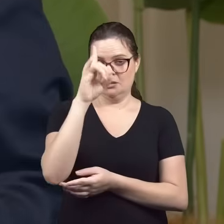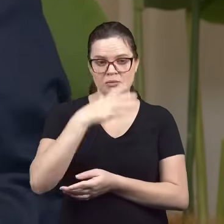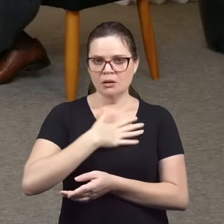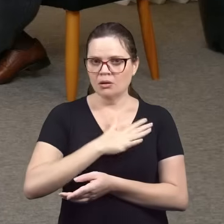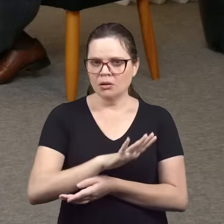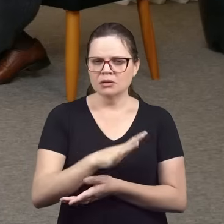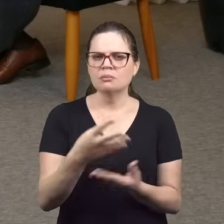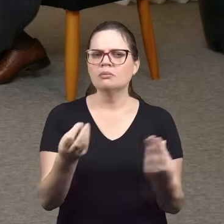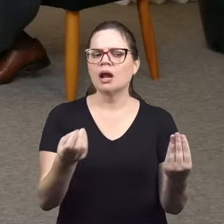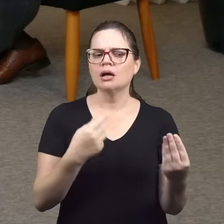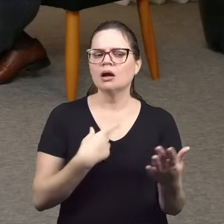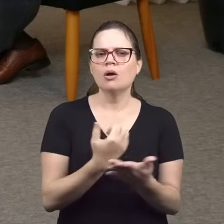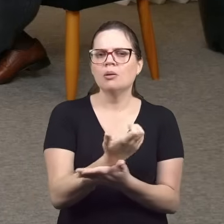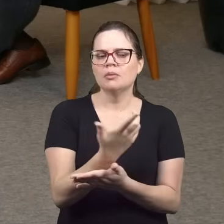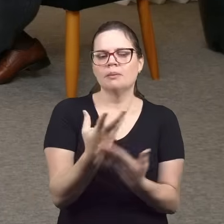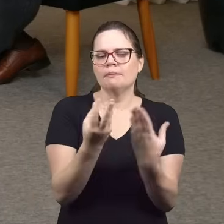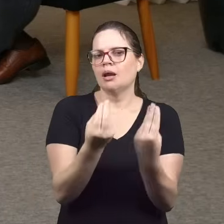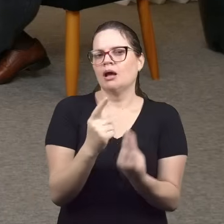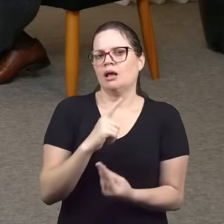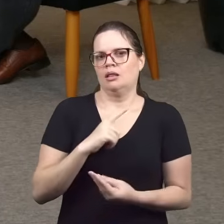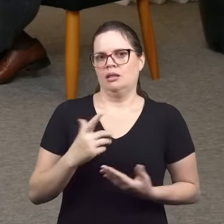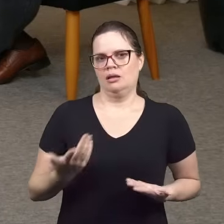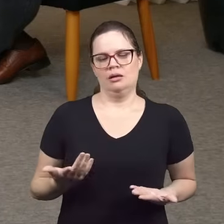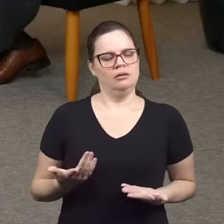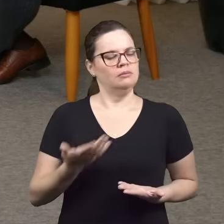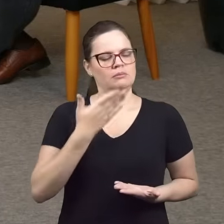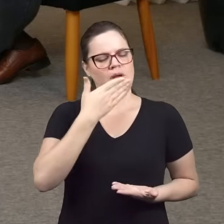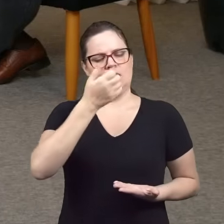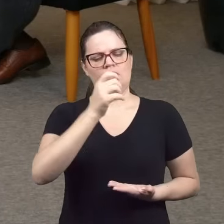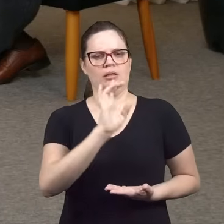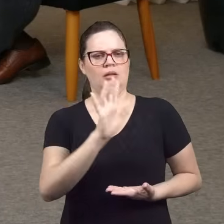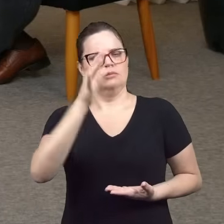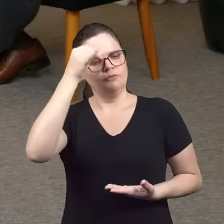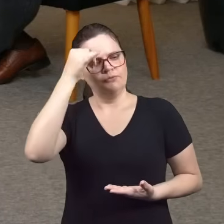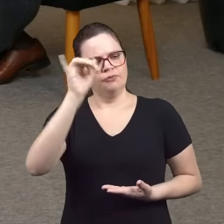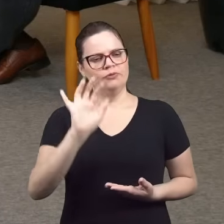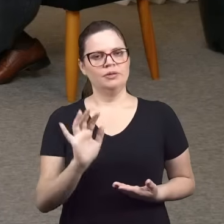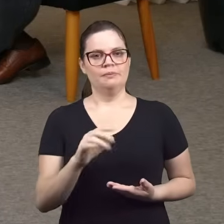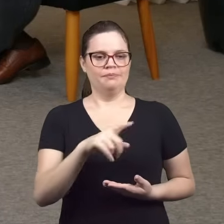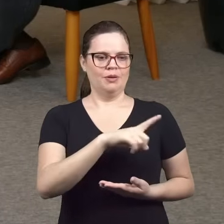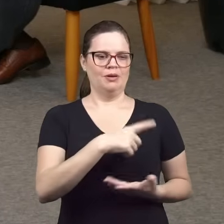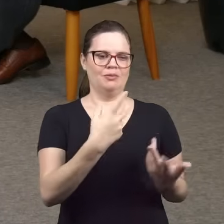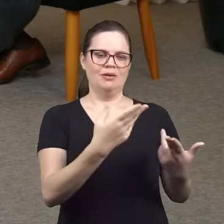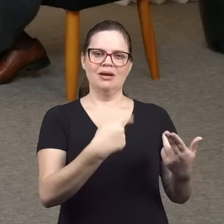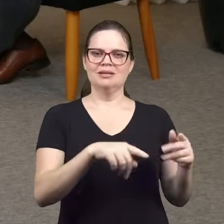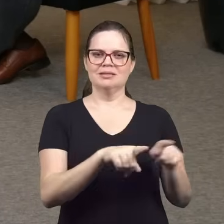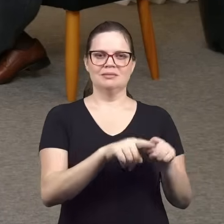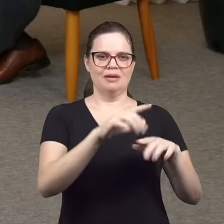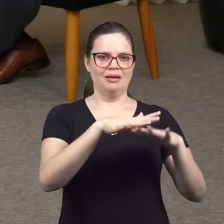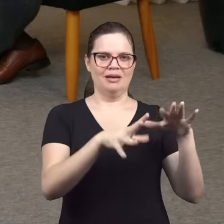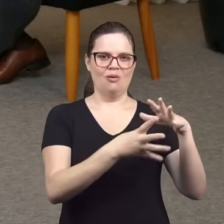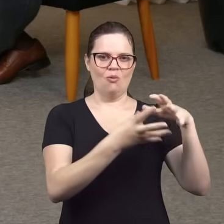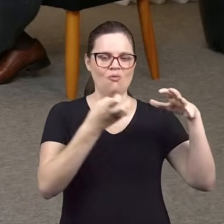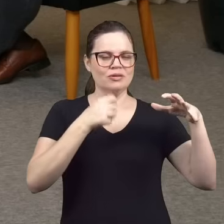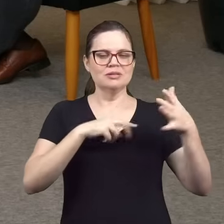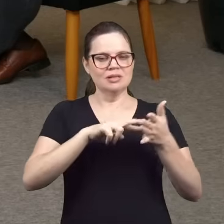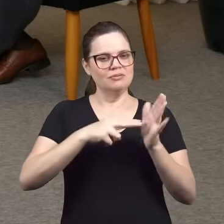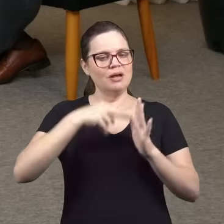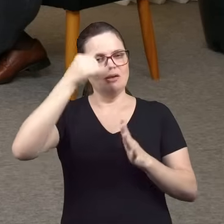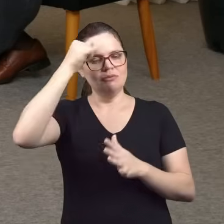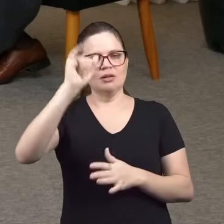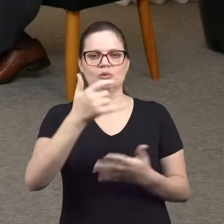tenha, não é verdade? Por quê? Você vai. Então eles nem tinham isso, né? Mas na verdade eles não tinham